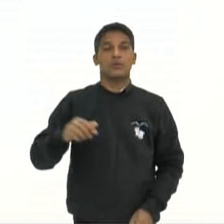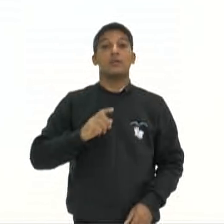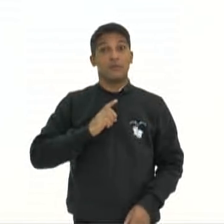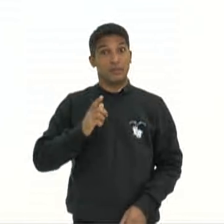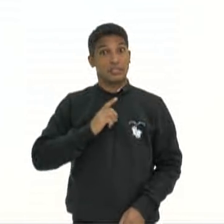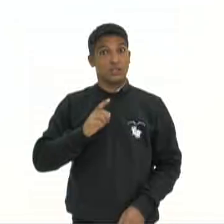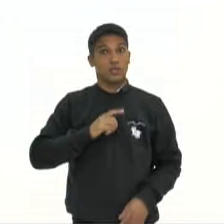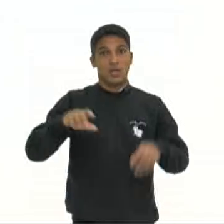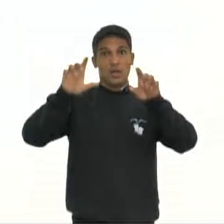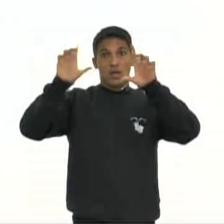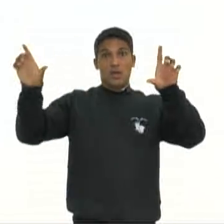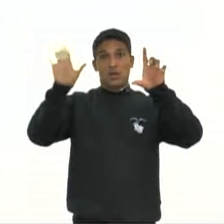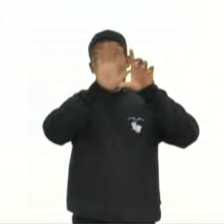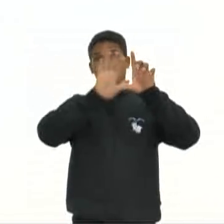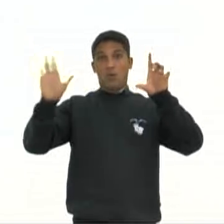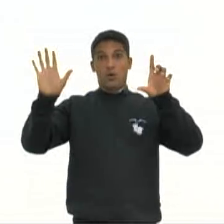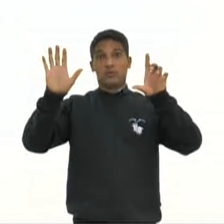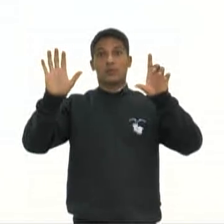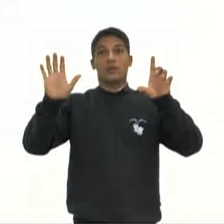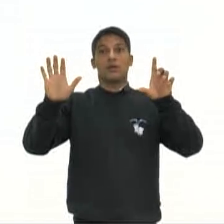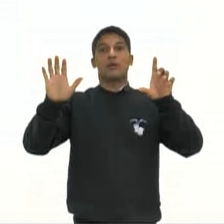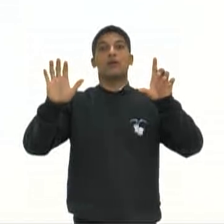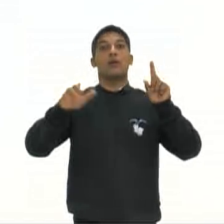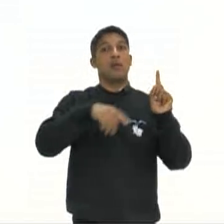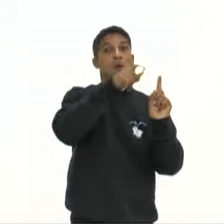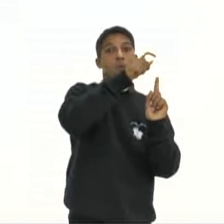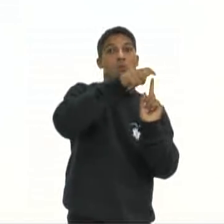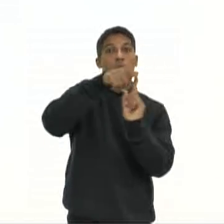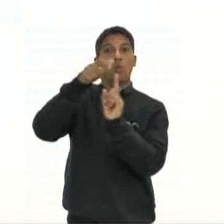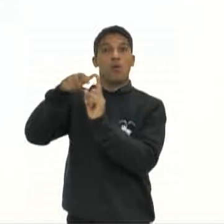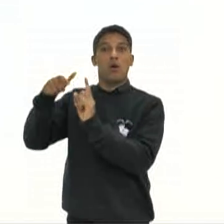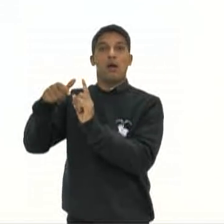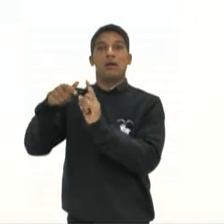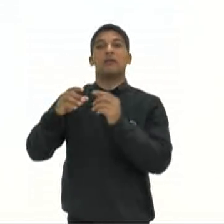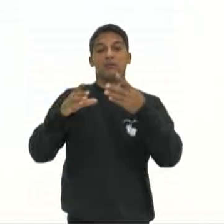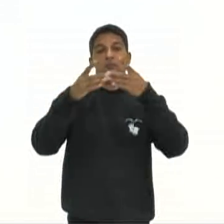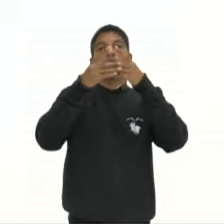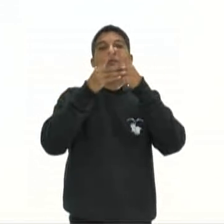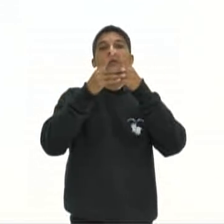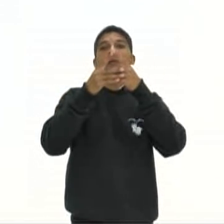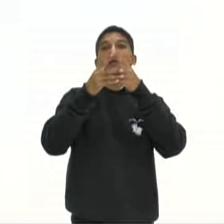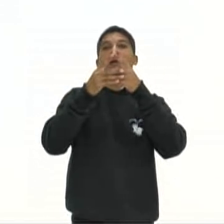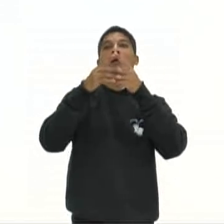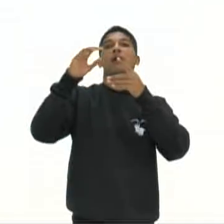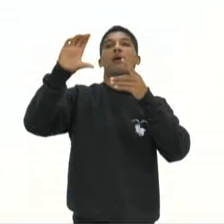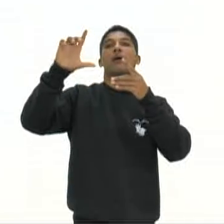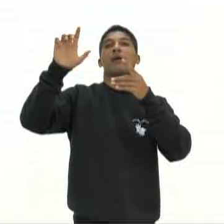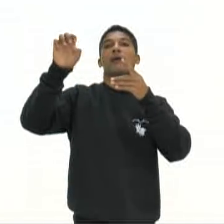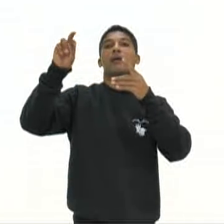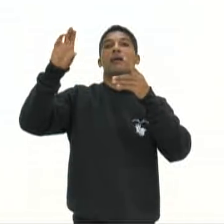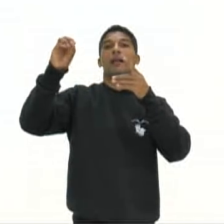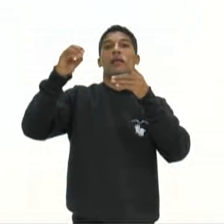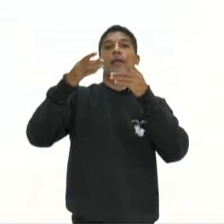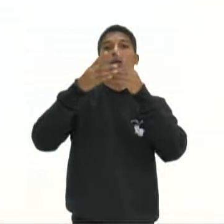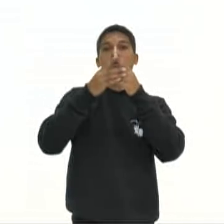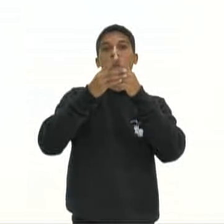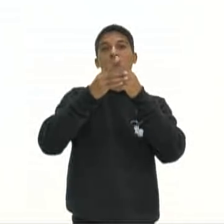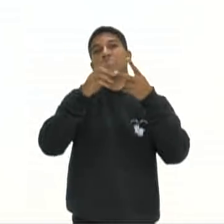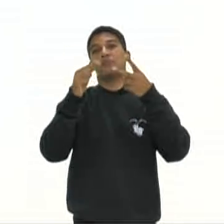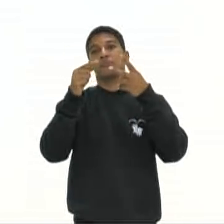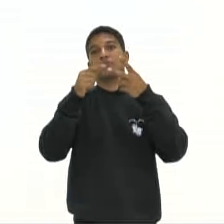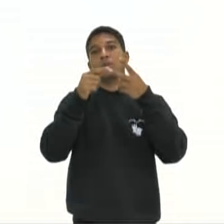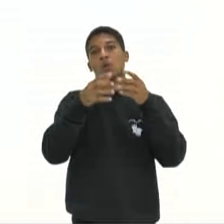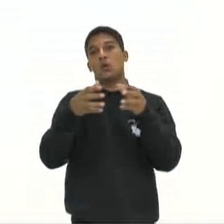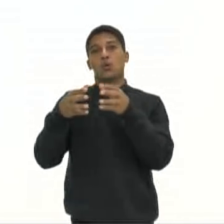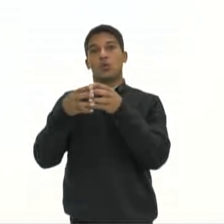de várias classes, então nós vamos ter aqui as figuras que representam o clero, as figuras que representam a nobreza,